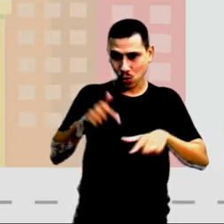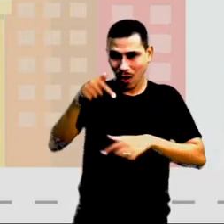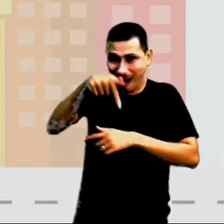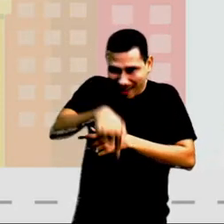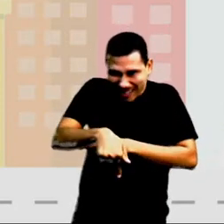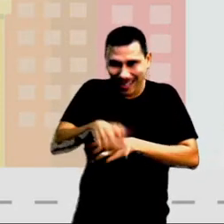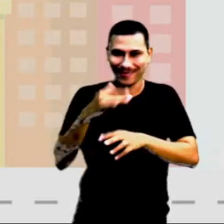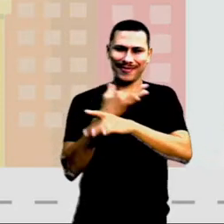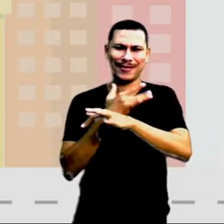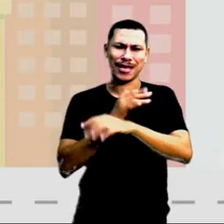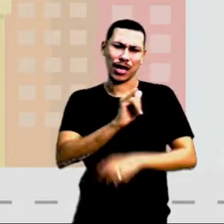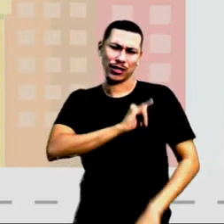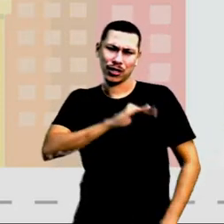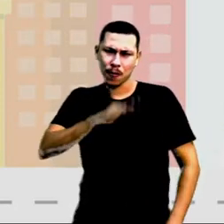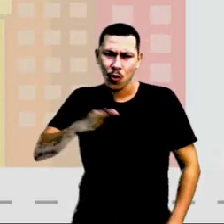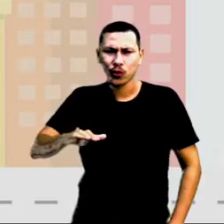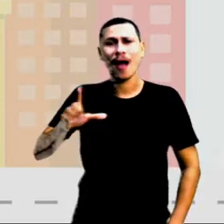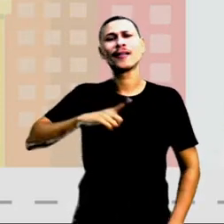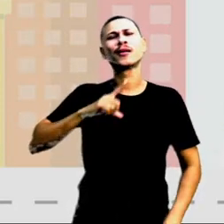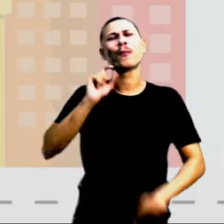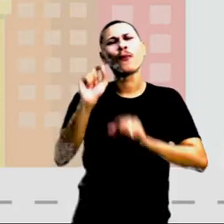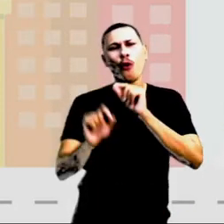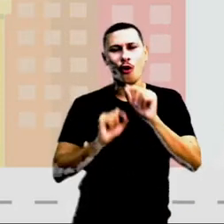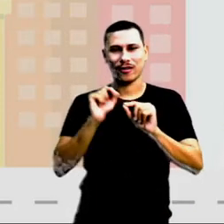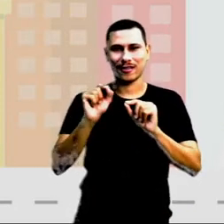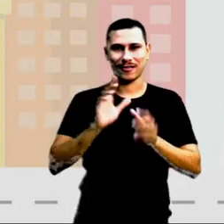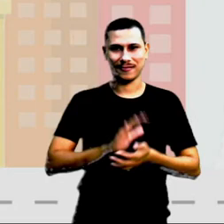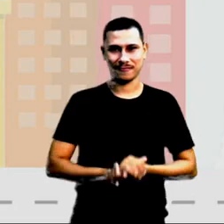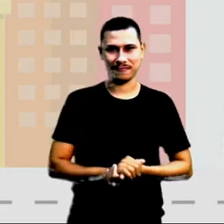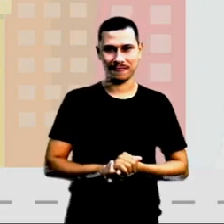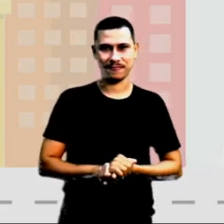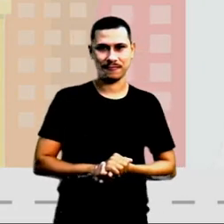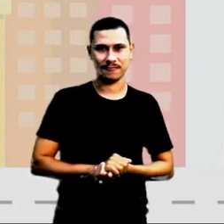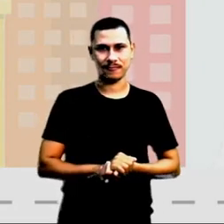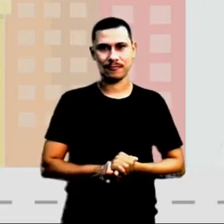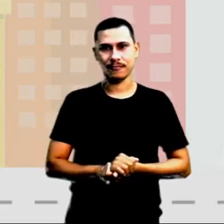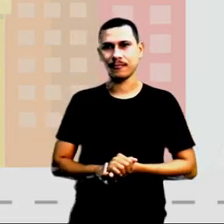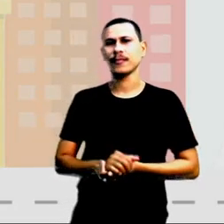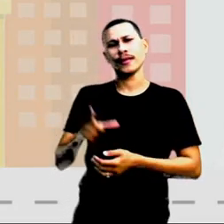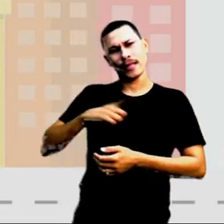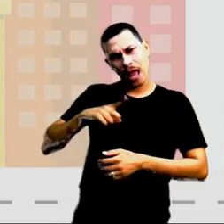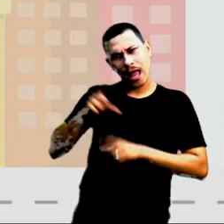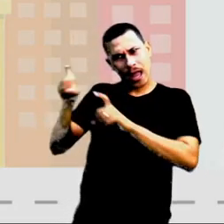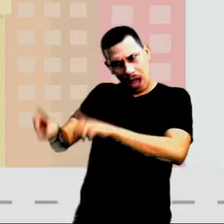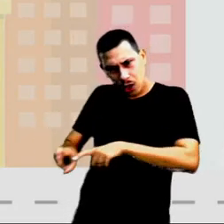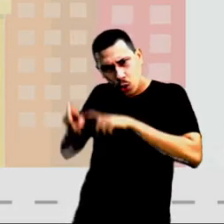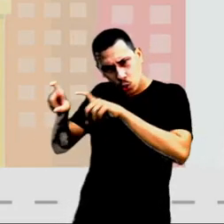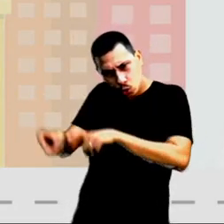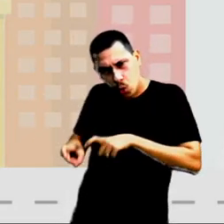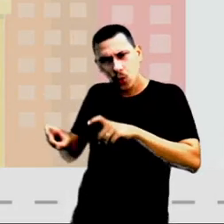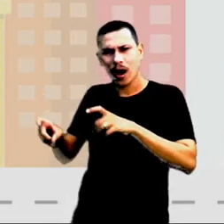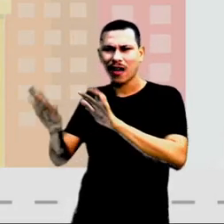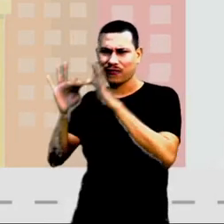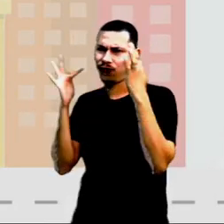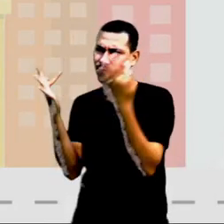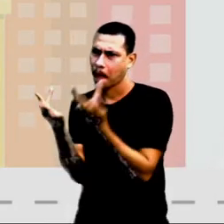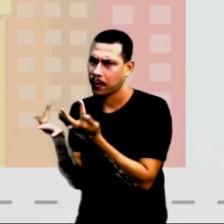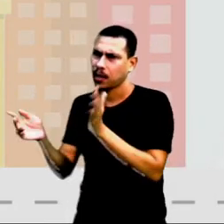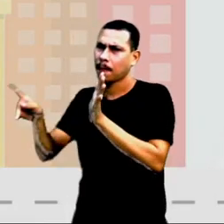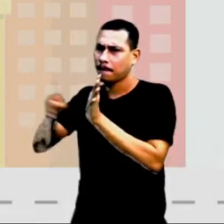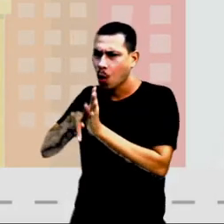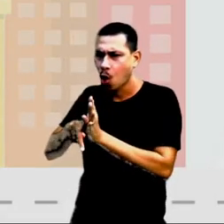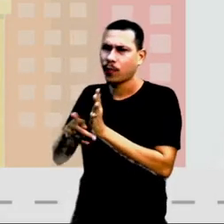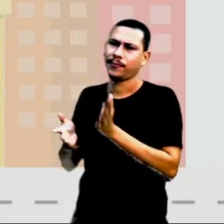Ipojuca. O que temos aqui em Ipojuca? Temos agricultura de subsistência, que muitas famílias